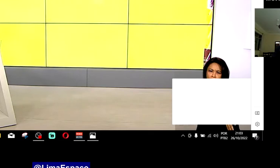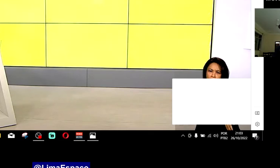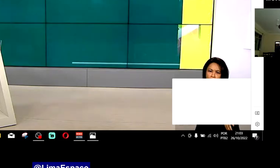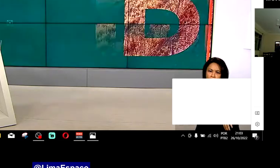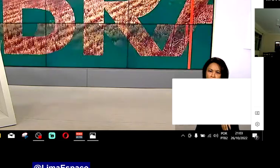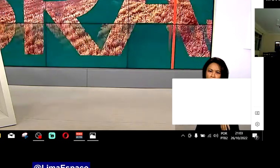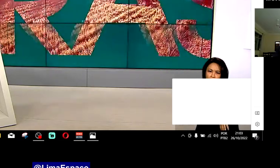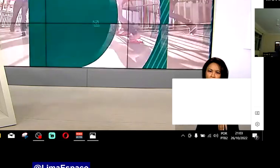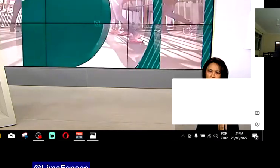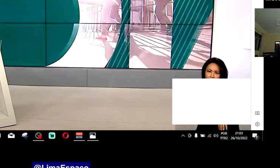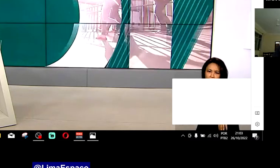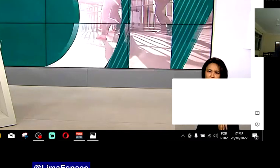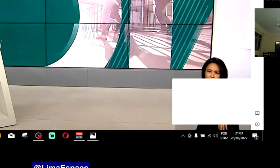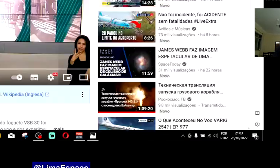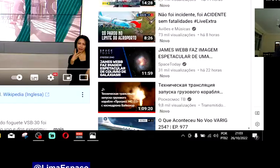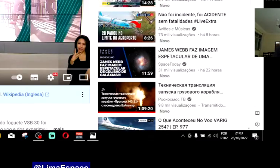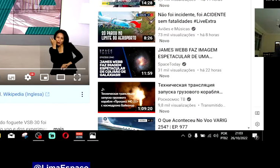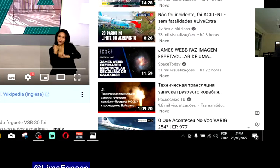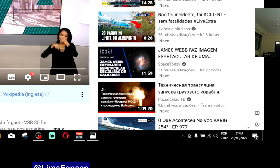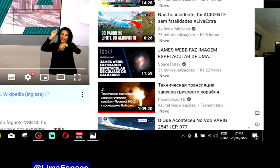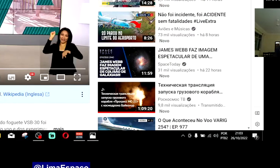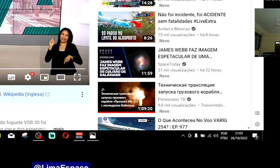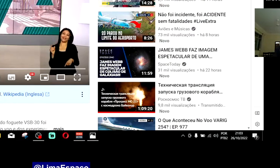o que ele quis dizer com isso